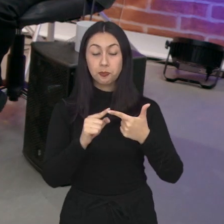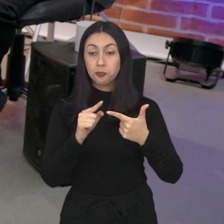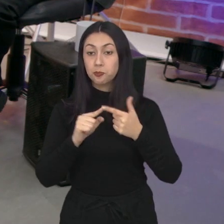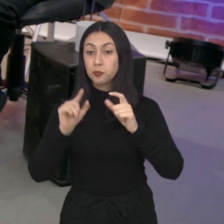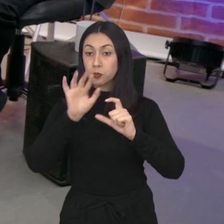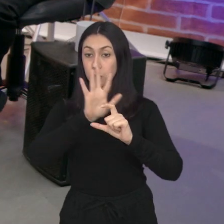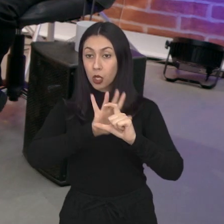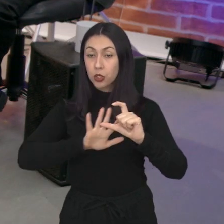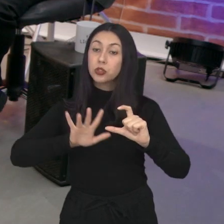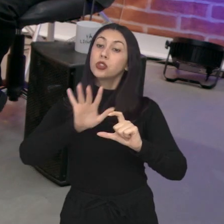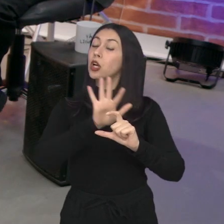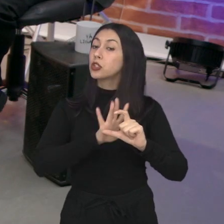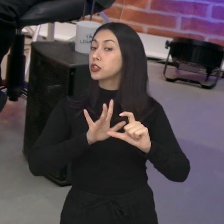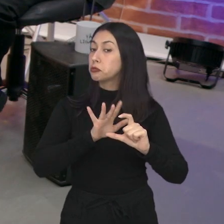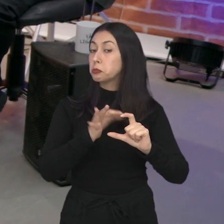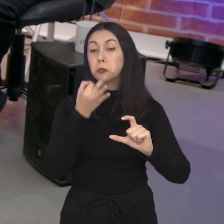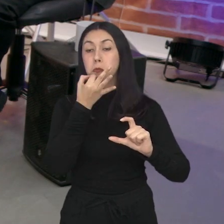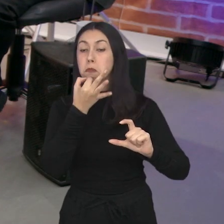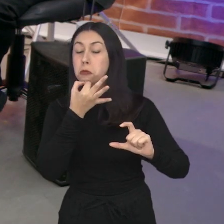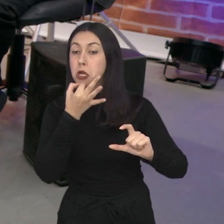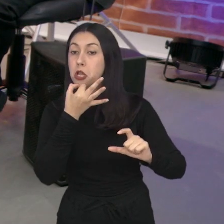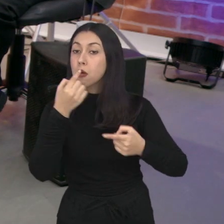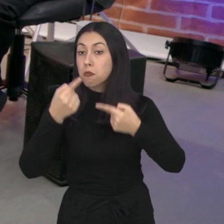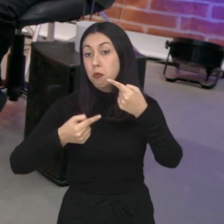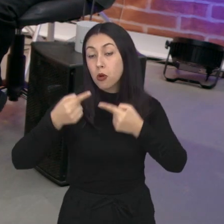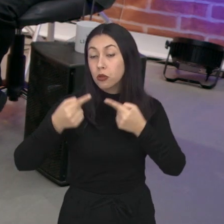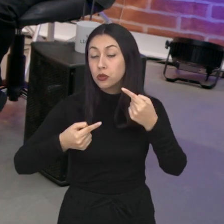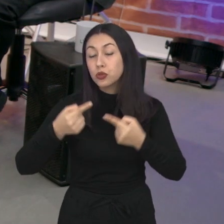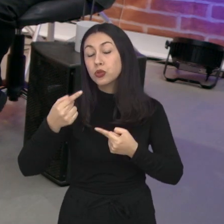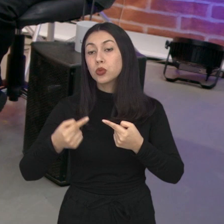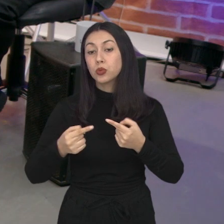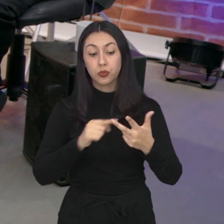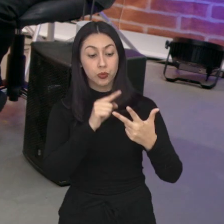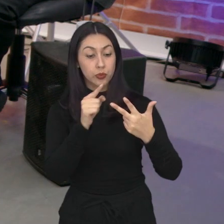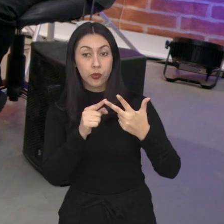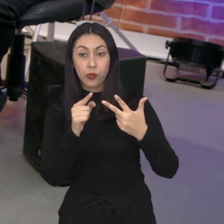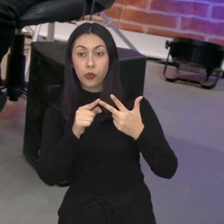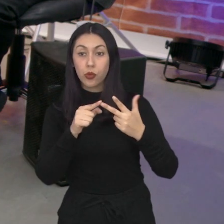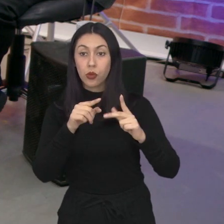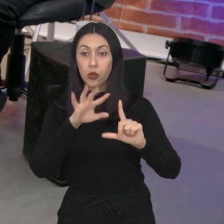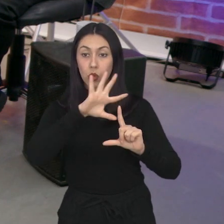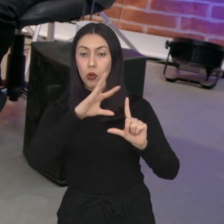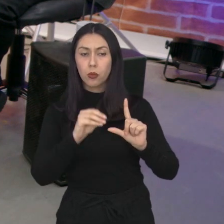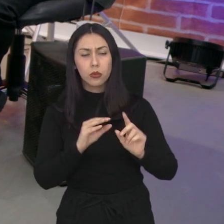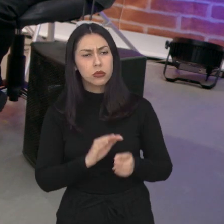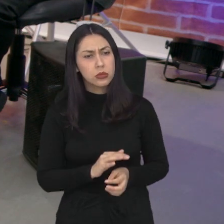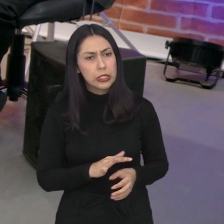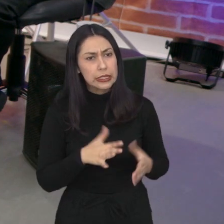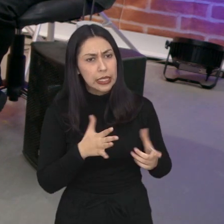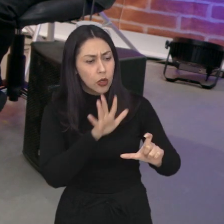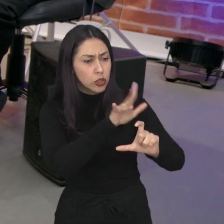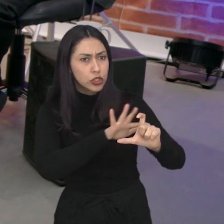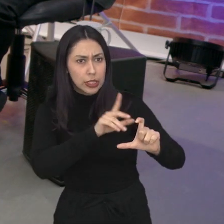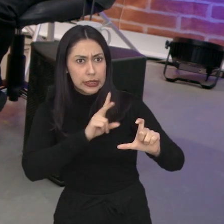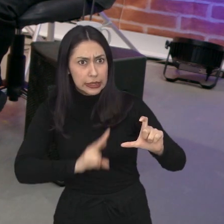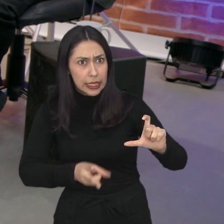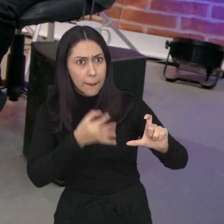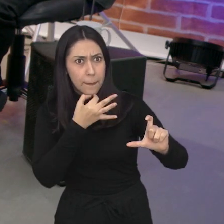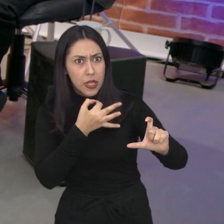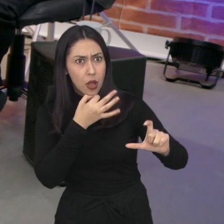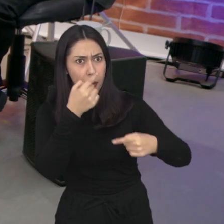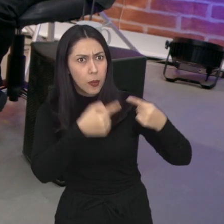charge é um comentário político, né? Que o cartunista faz. O cartoon... A charge sempre tem um cunho